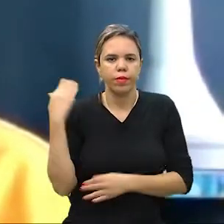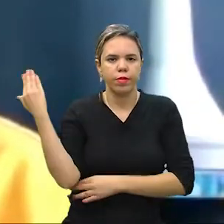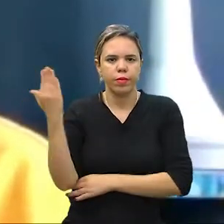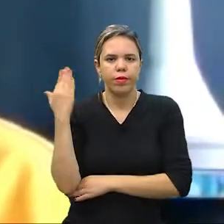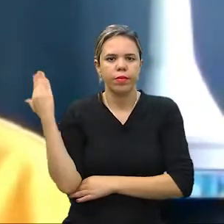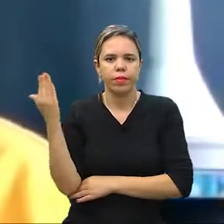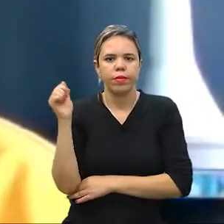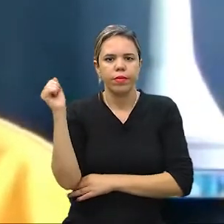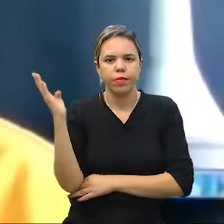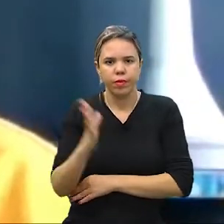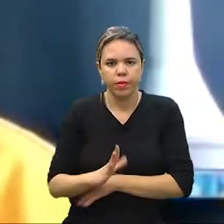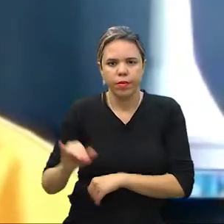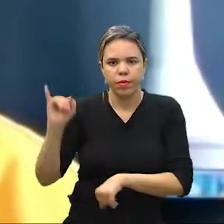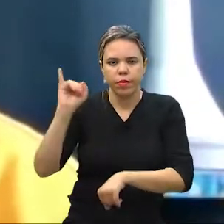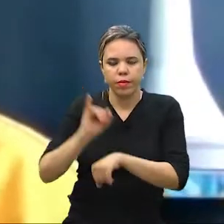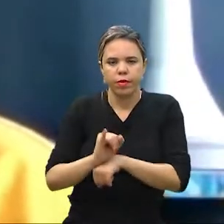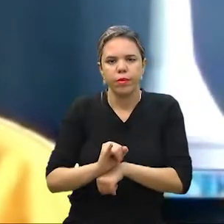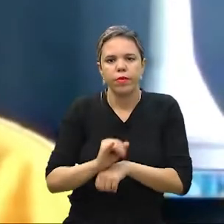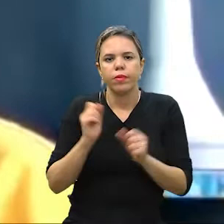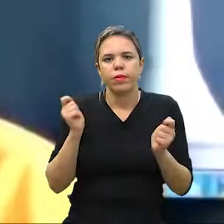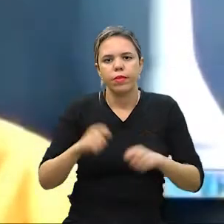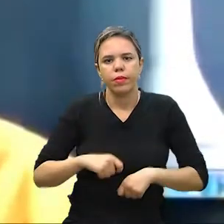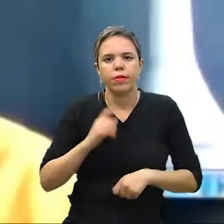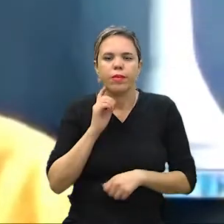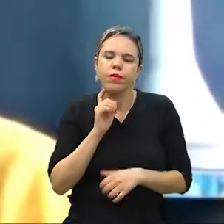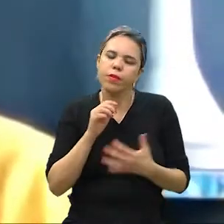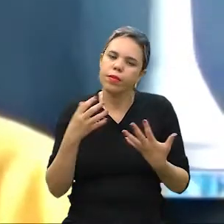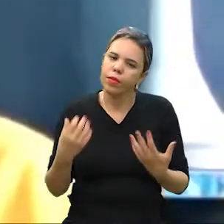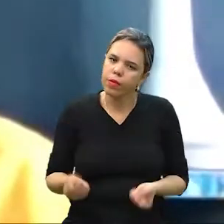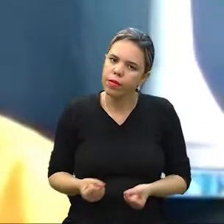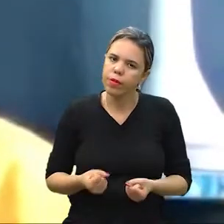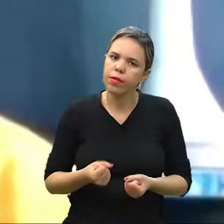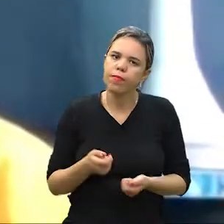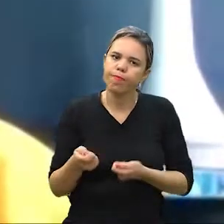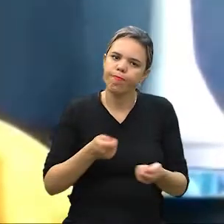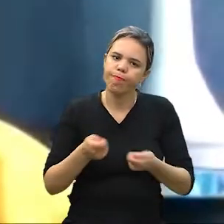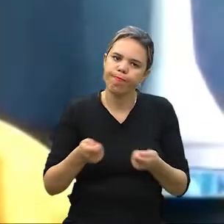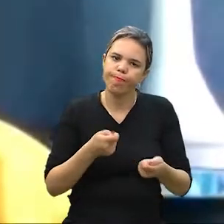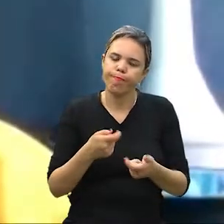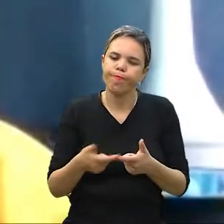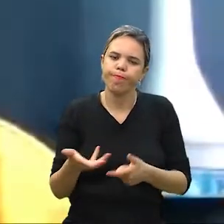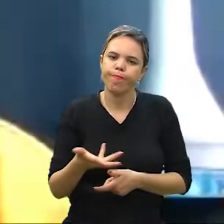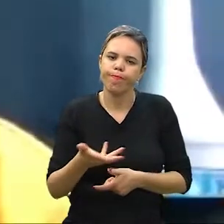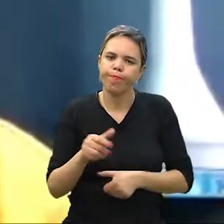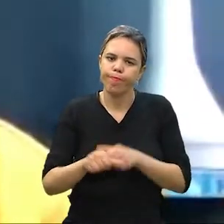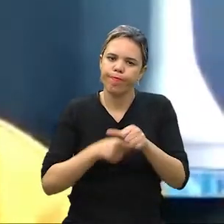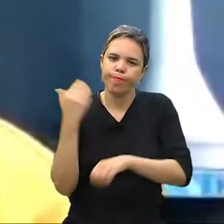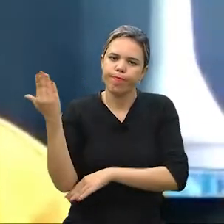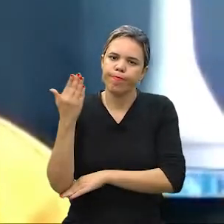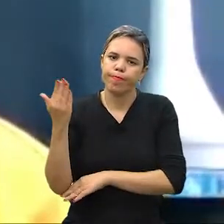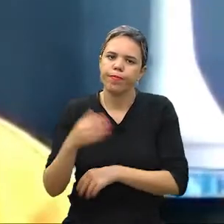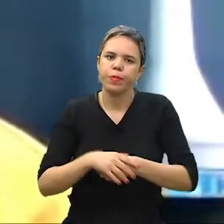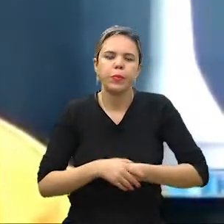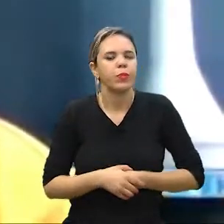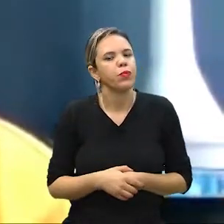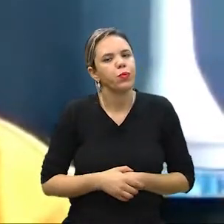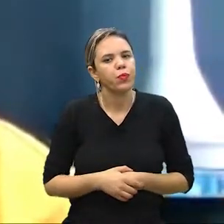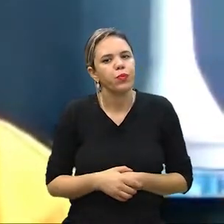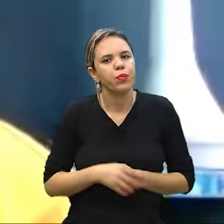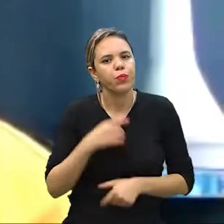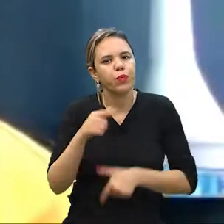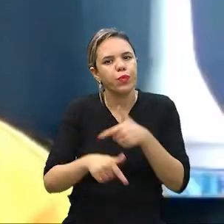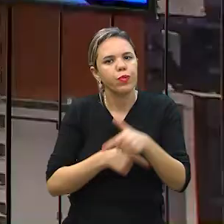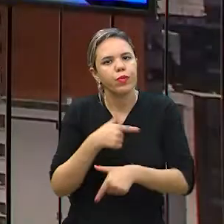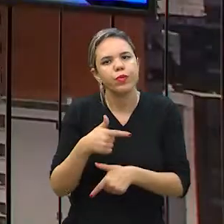climáticos nacionais e internacionais que possamos assumir para frear a aceleração da mudança do clima. E esse